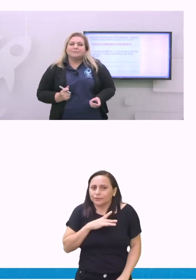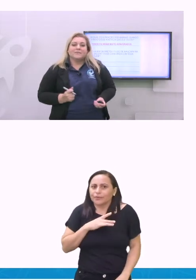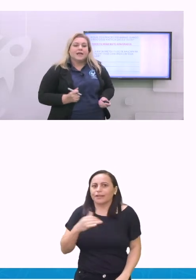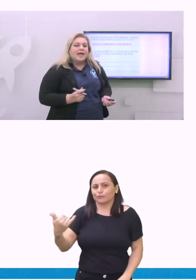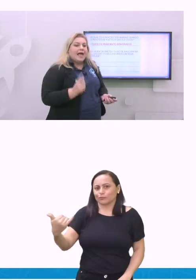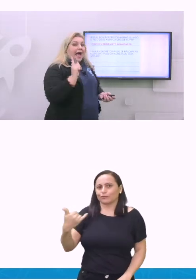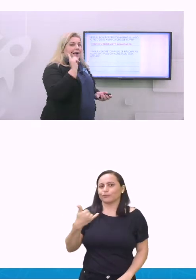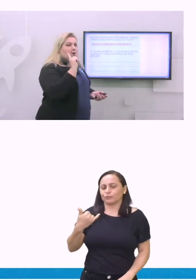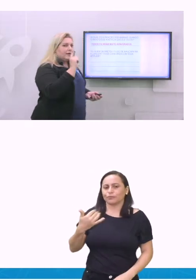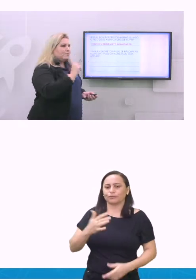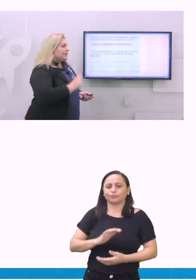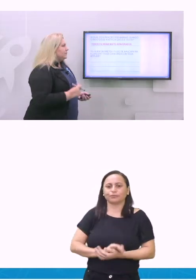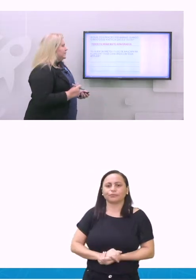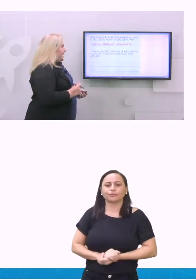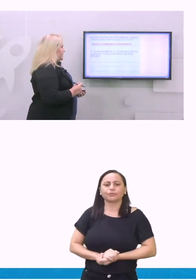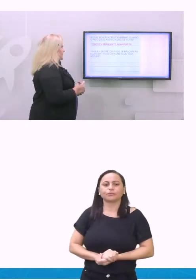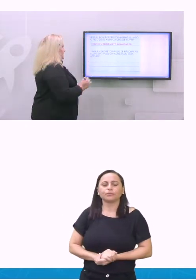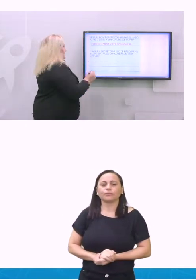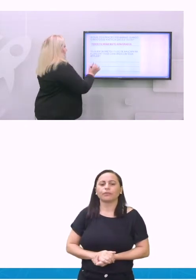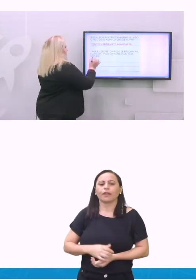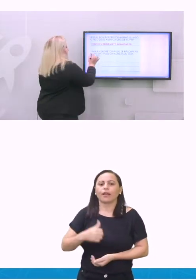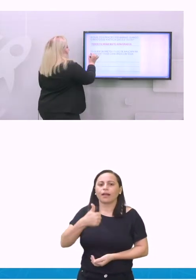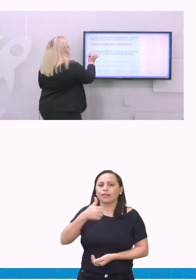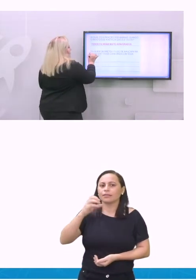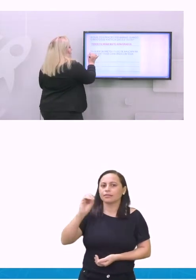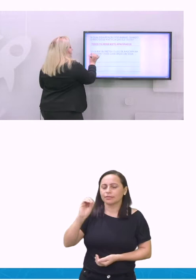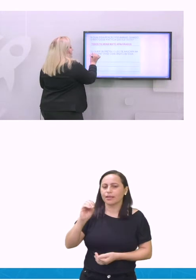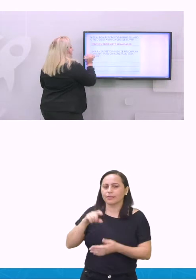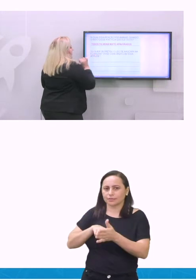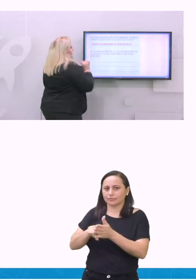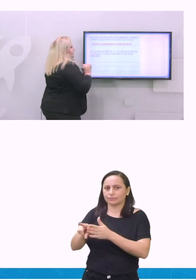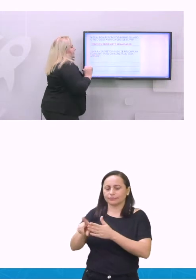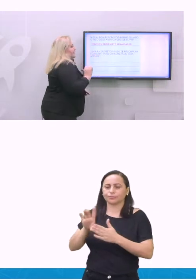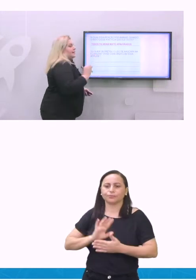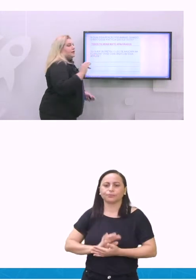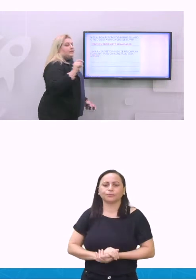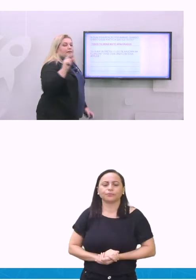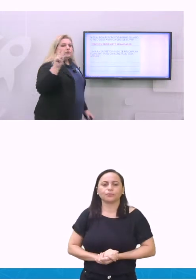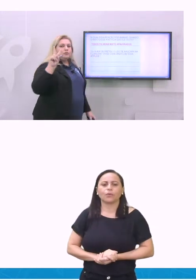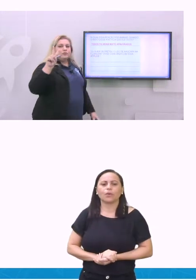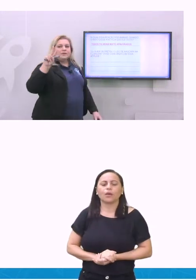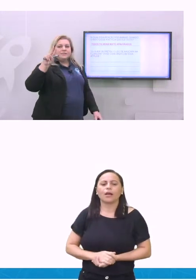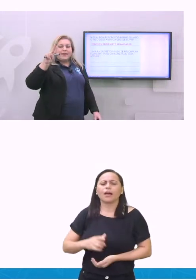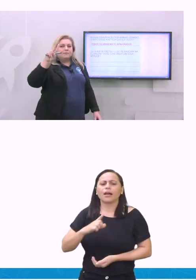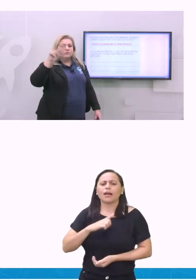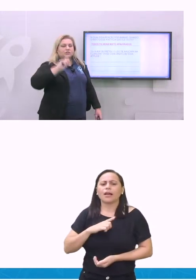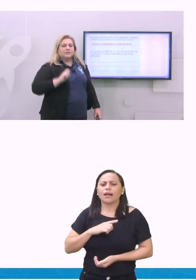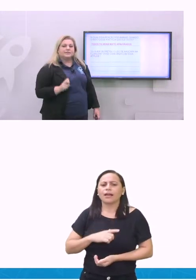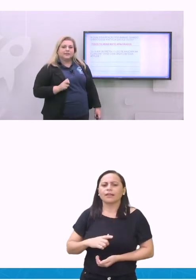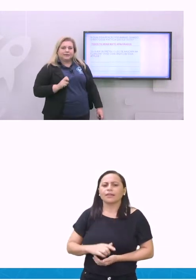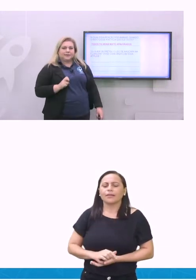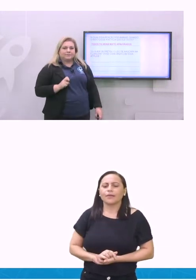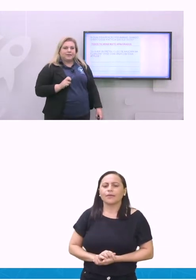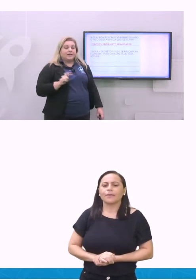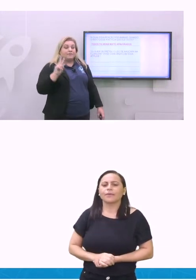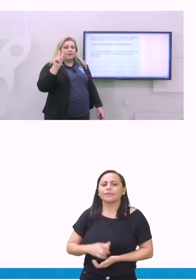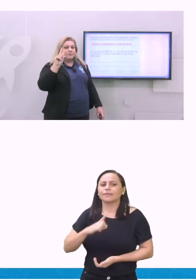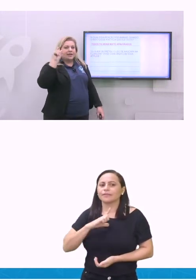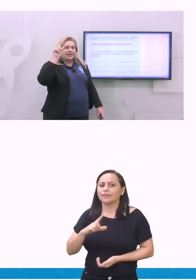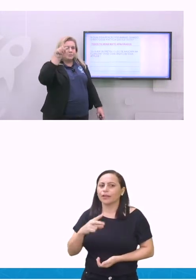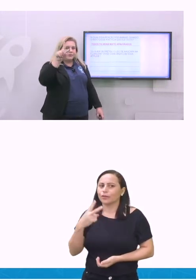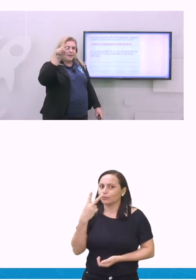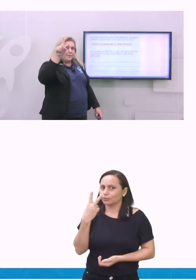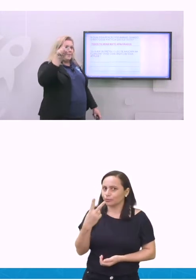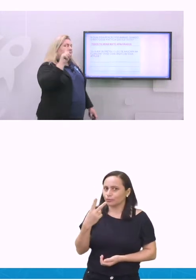notícia. Agora, número 10. A pergunta número 10. Eu tenho duas perguntinhas aqui.